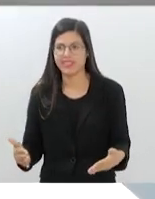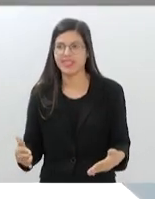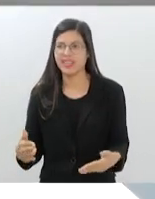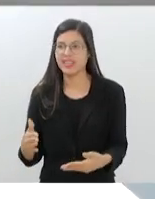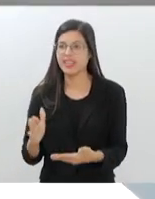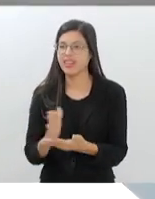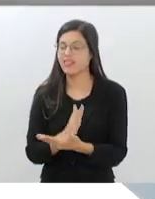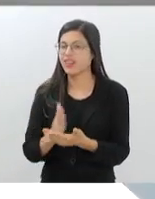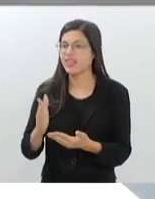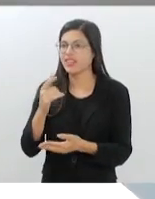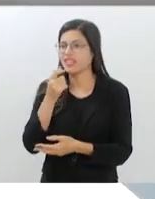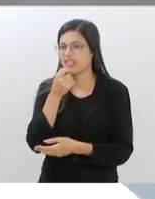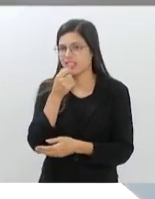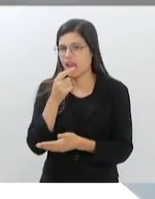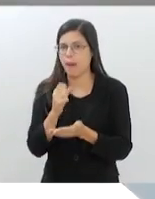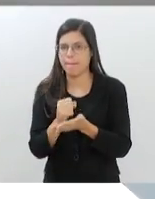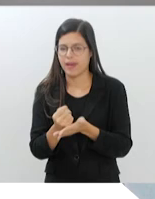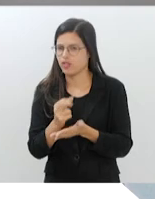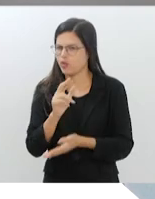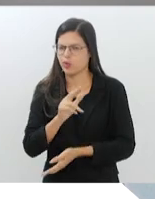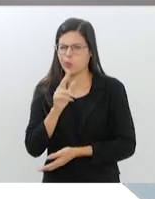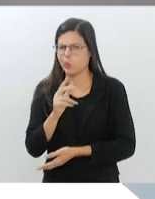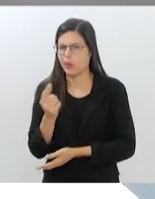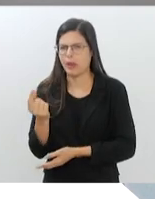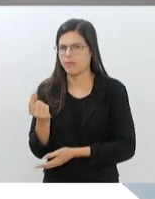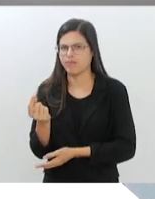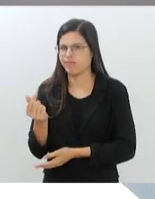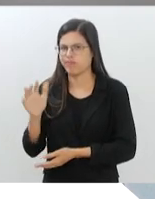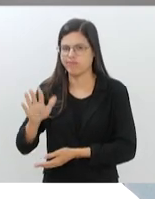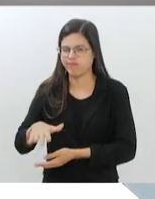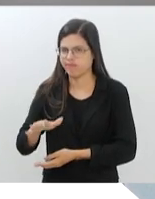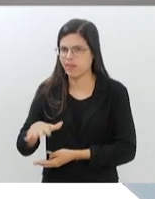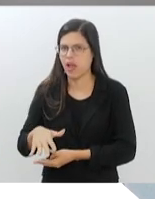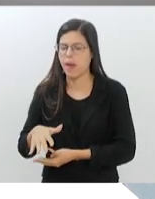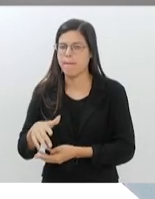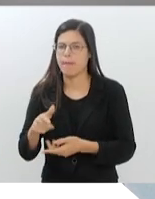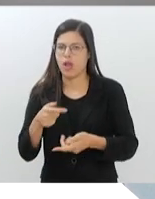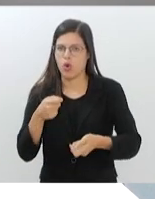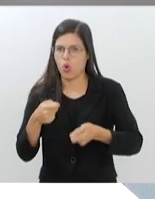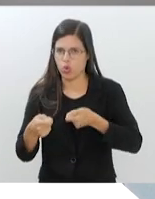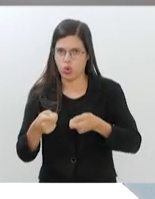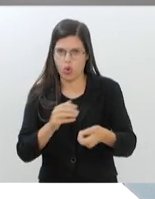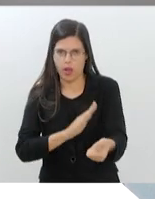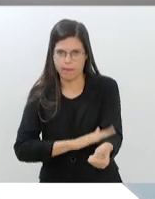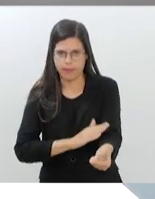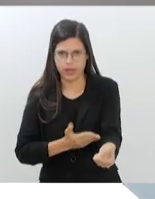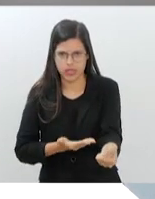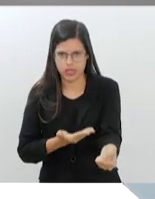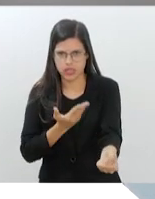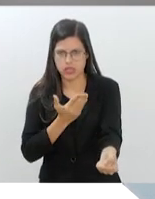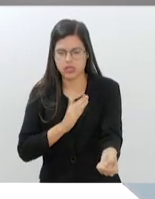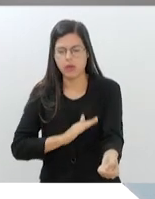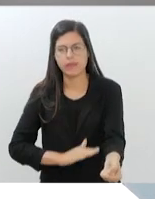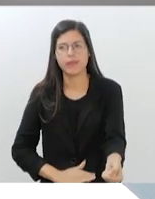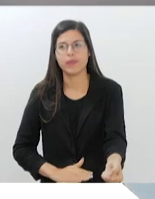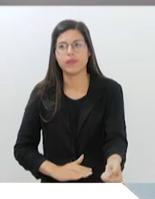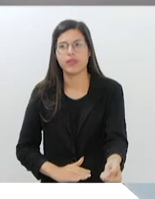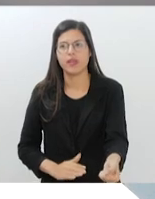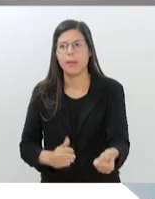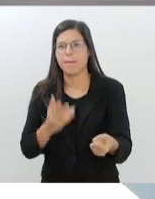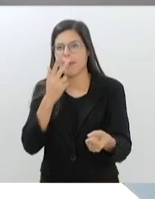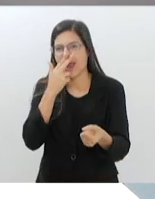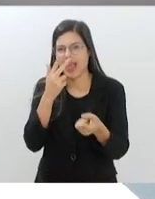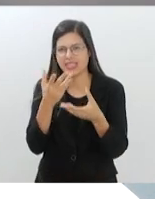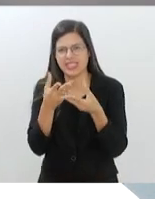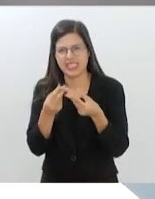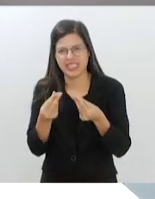baratos para fazer o controle da pressão arterial que eles ficam melados